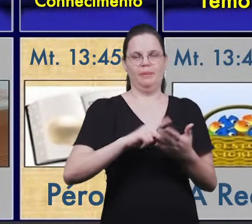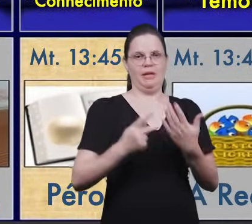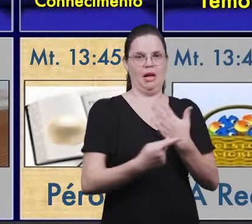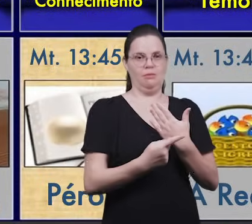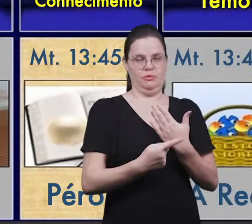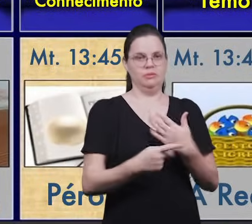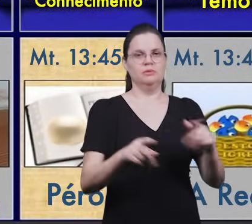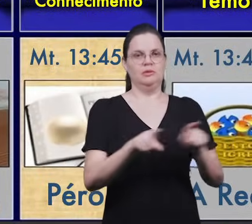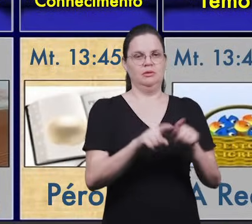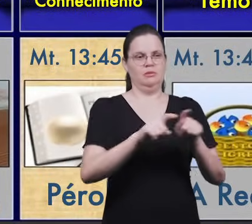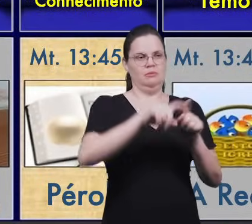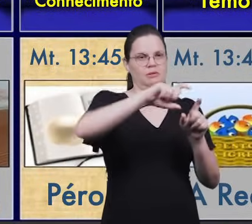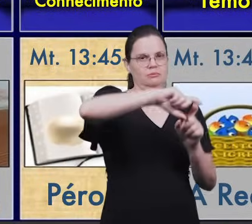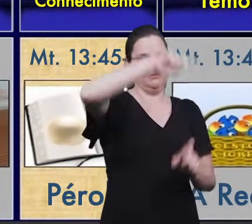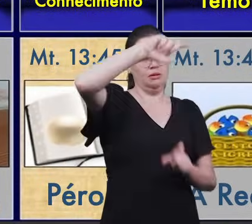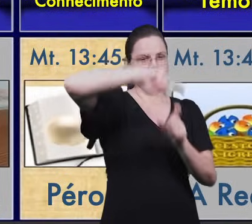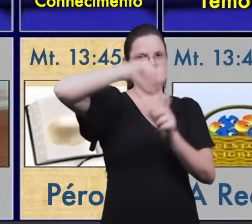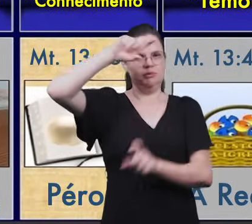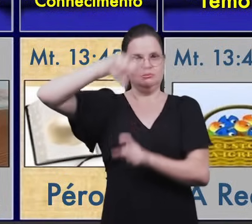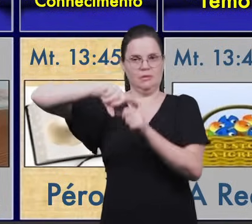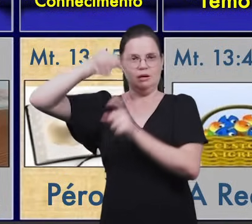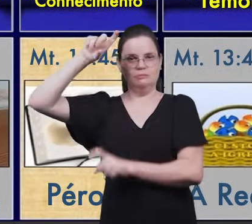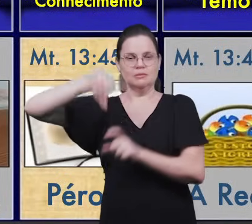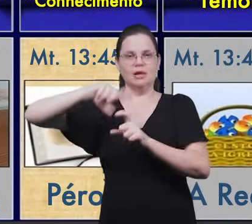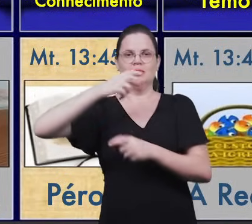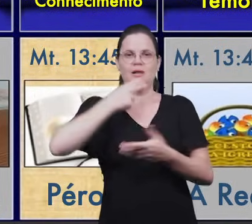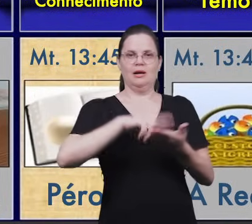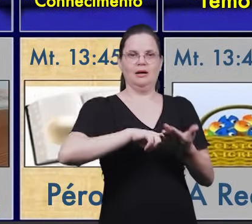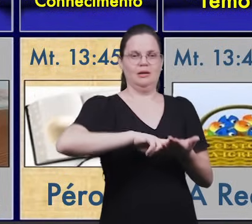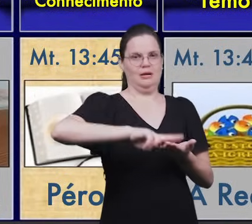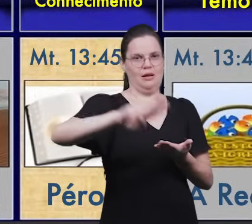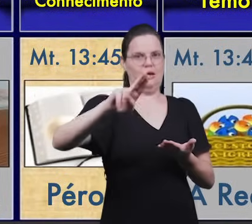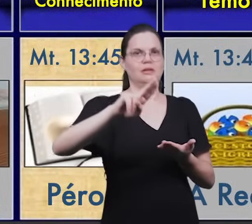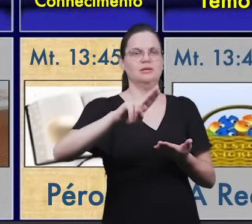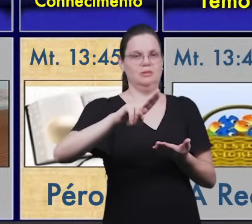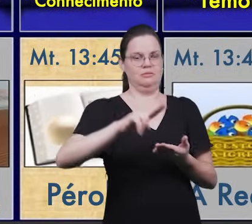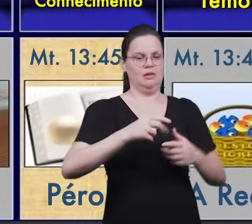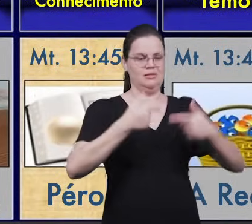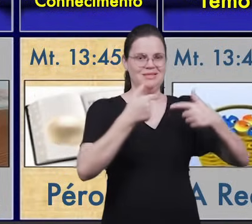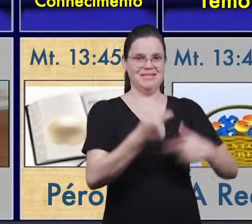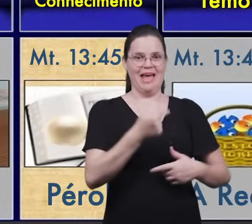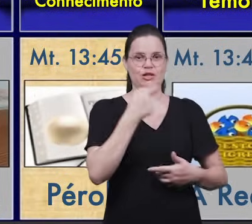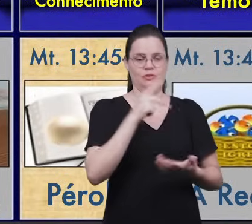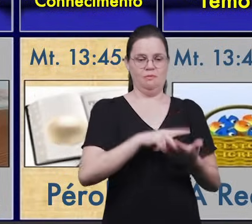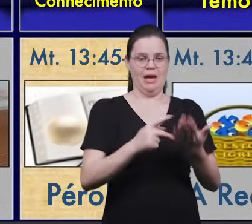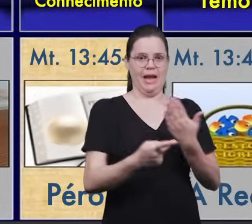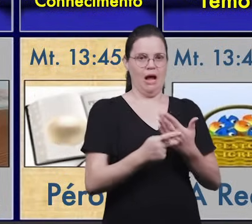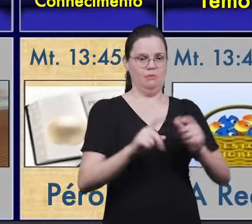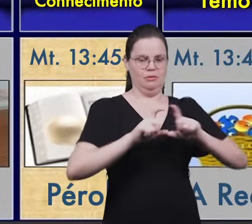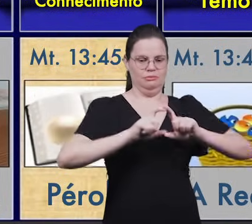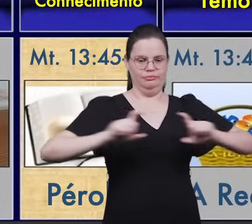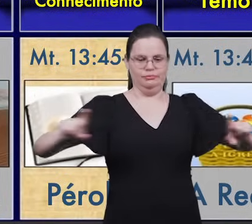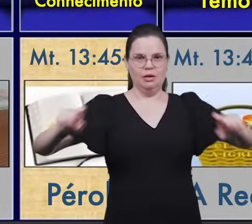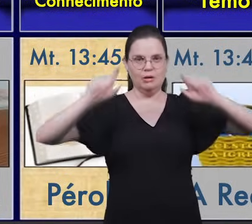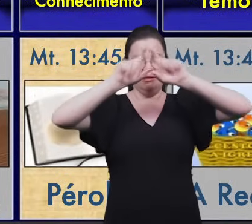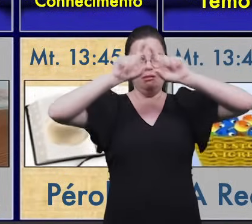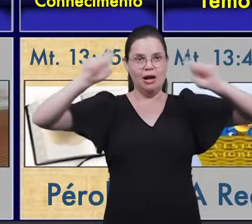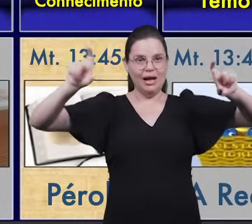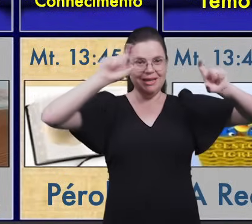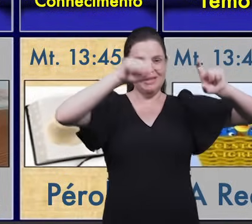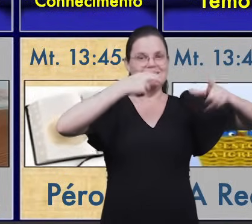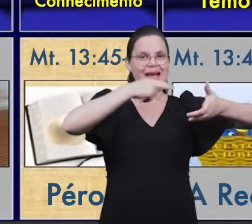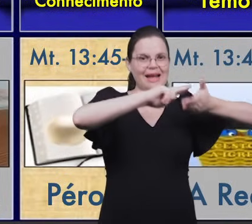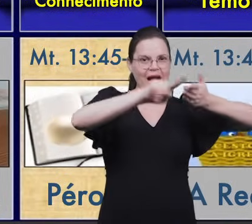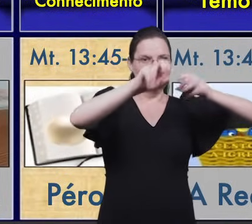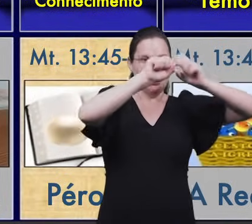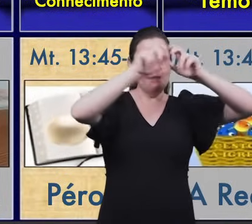entre cada uma das cartas, das 7 cartas do Apocalipse, com as 7 parábolas que o Senhor Jesus proferiu lá